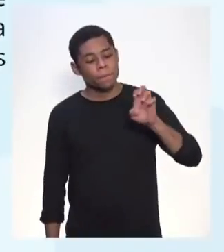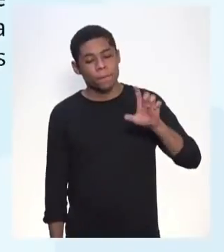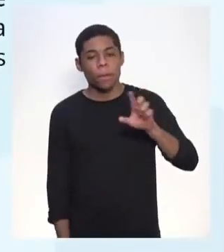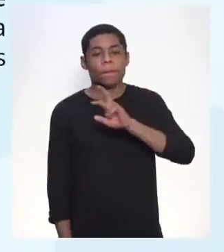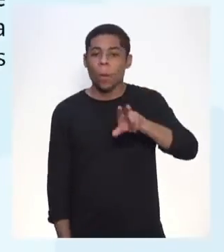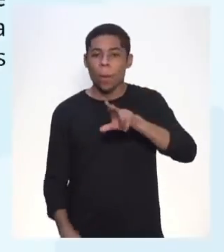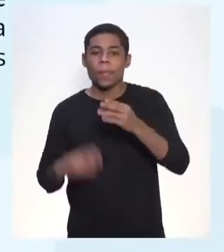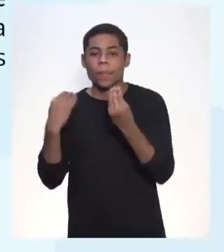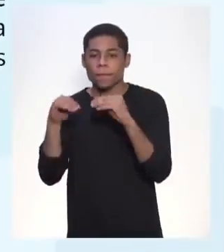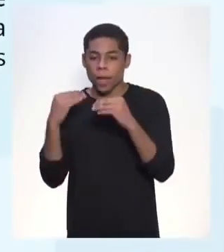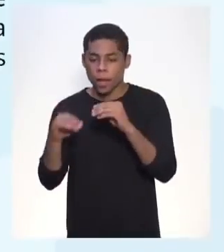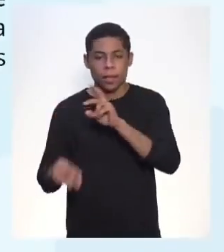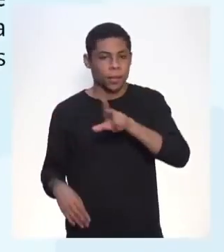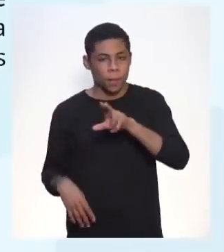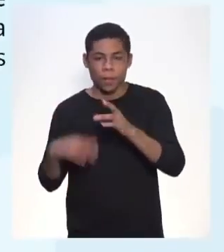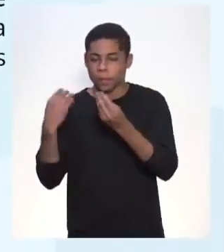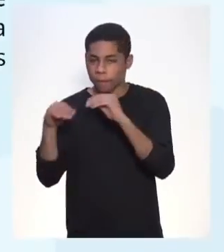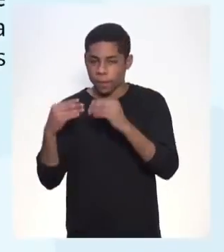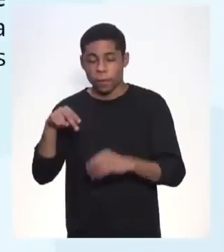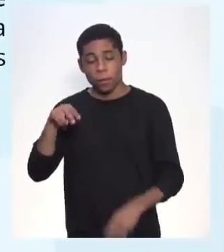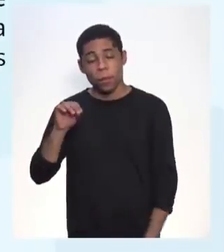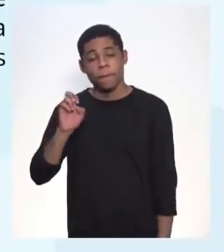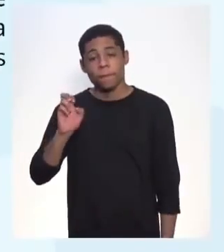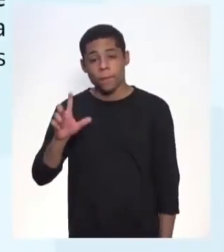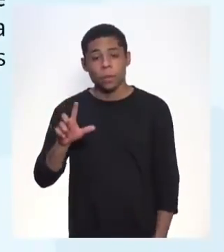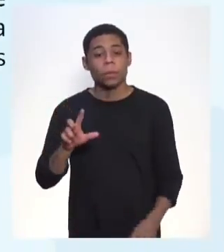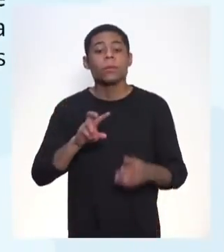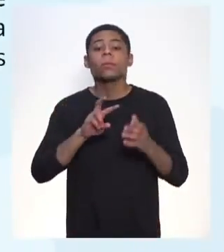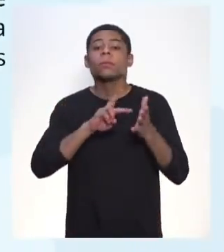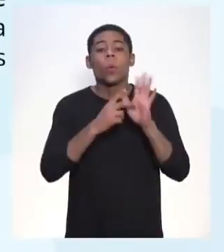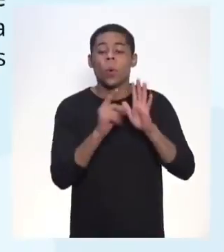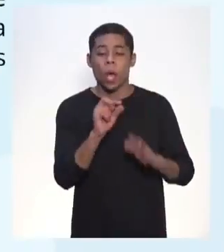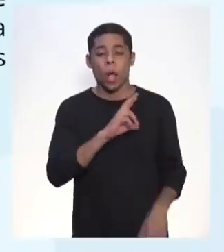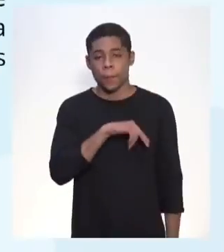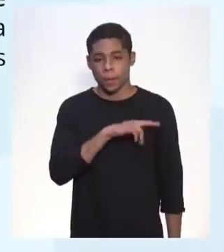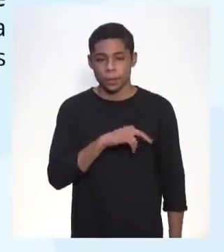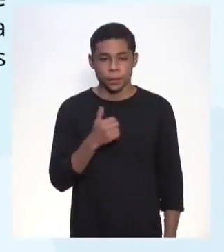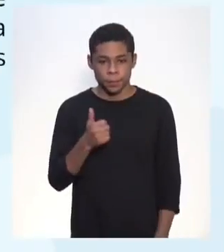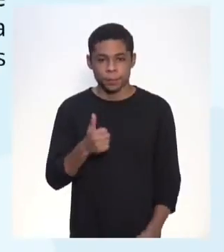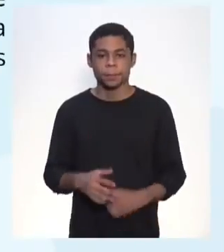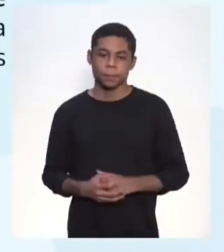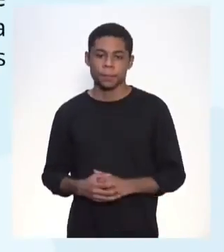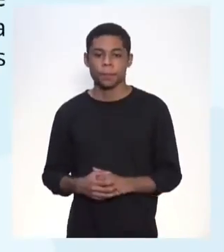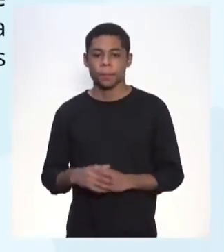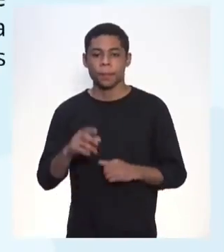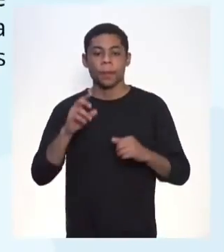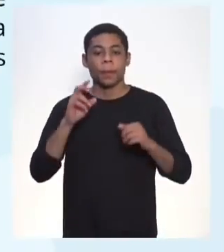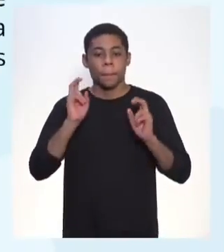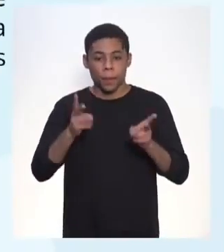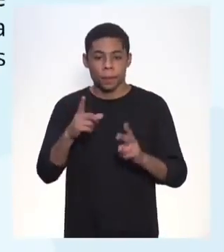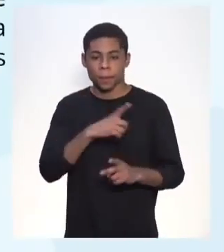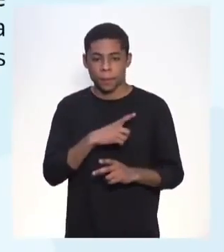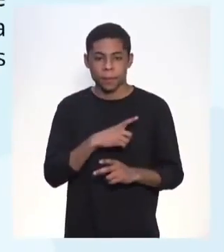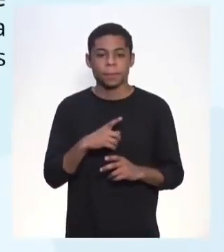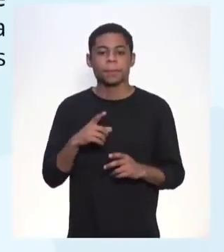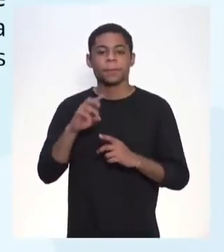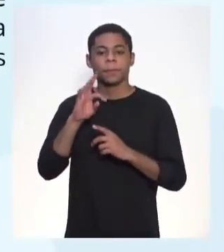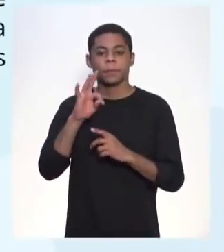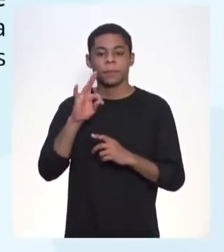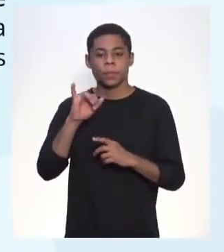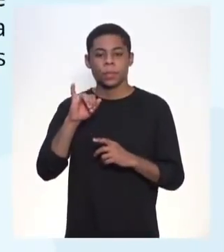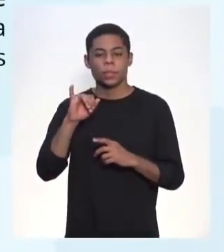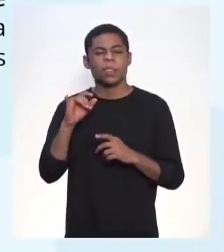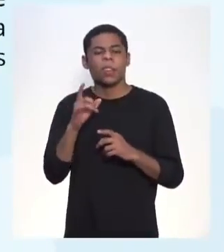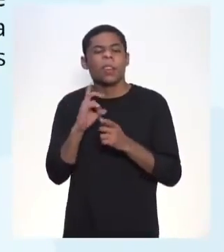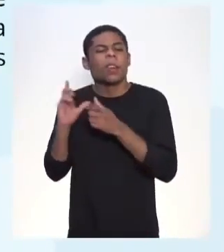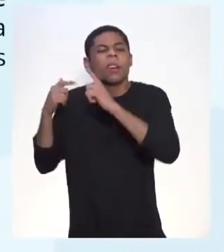é novela, gente. Não é novela. Esse novel aqui significa romance, ok? It is typically read in one sitting.